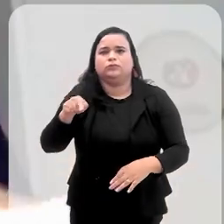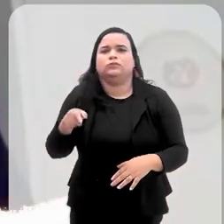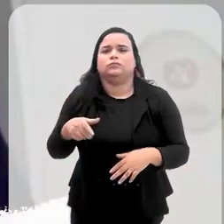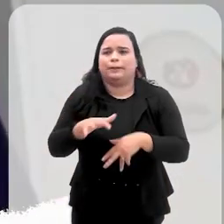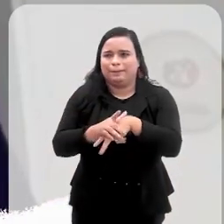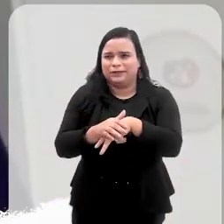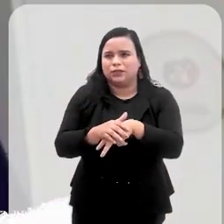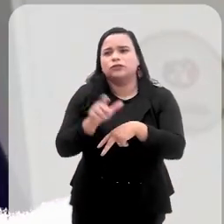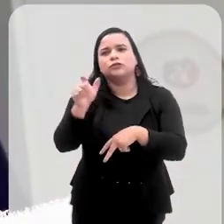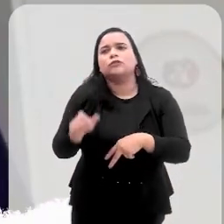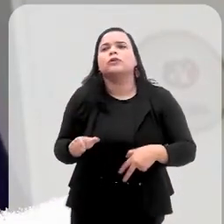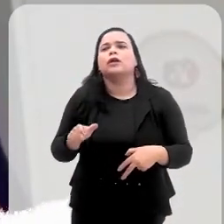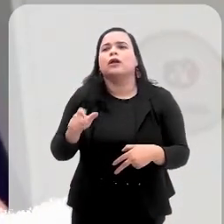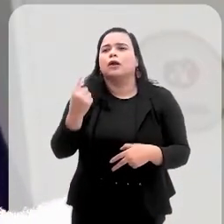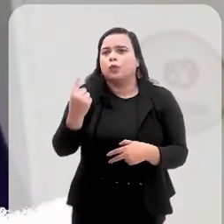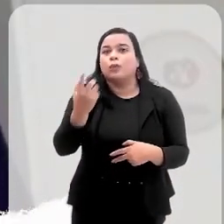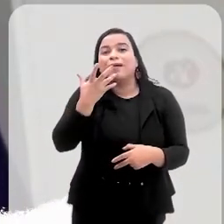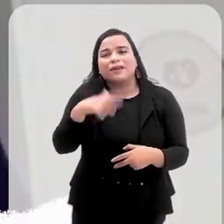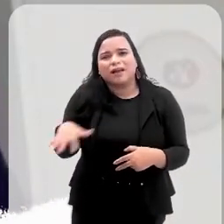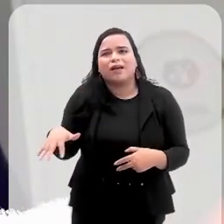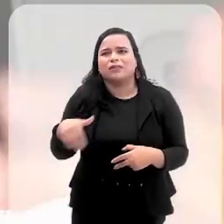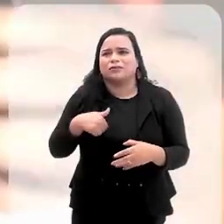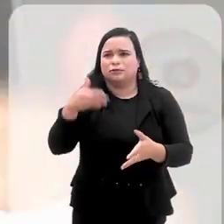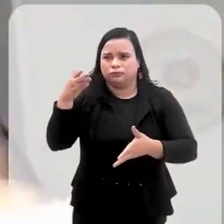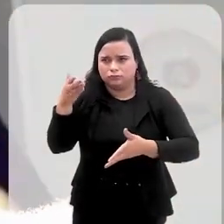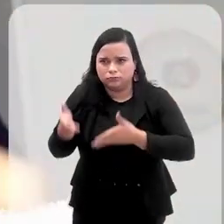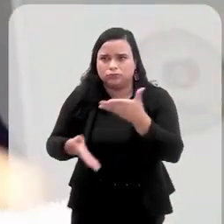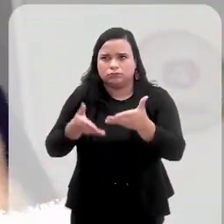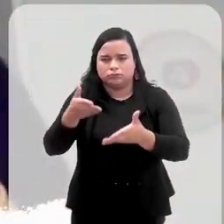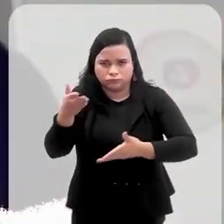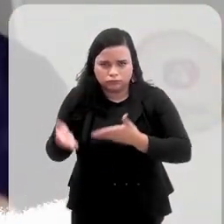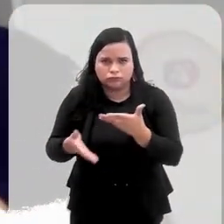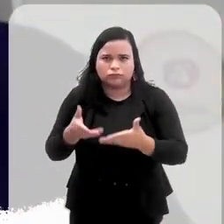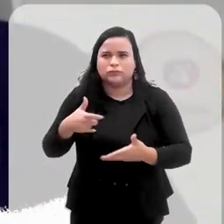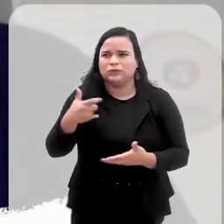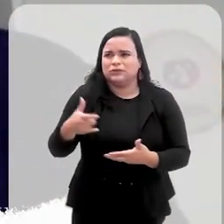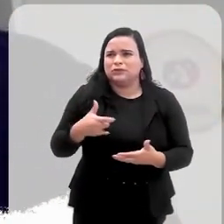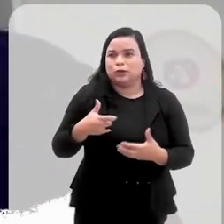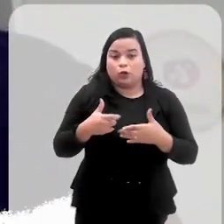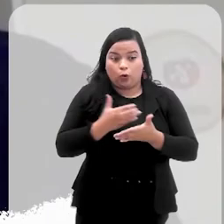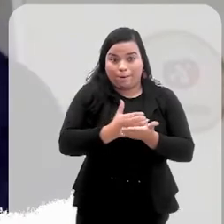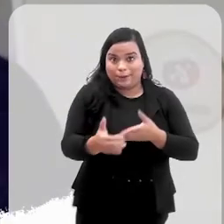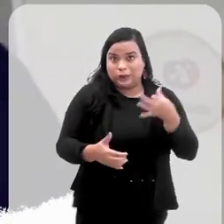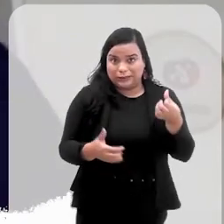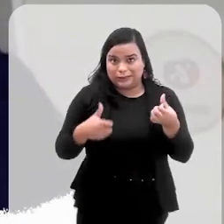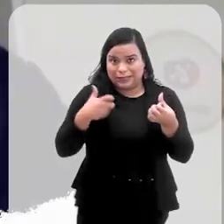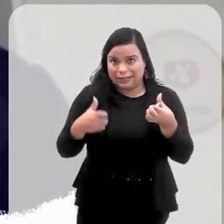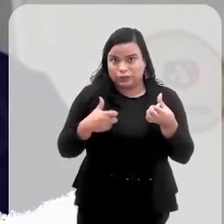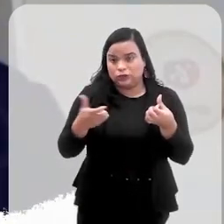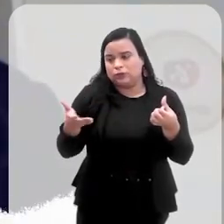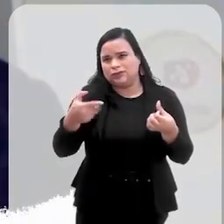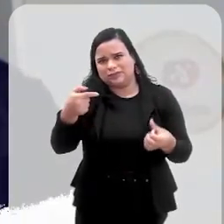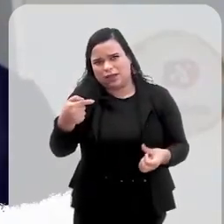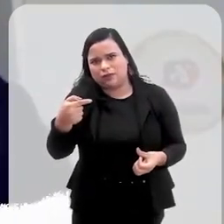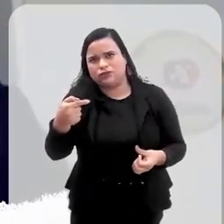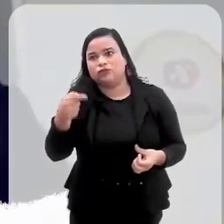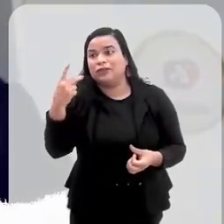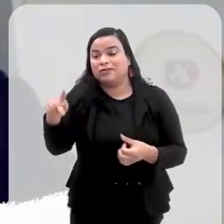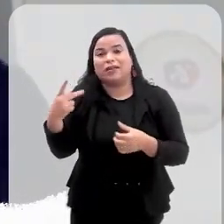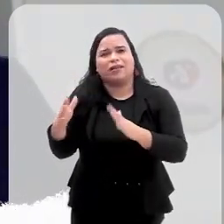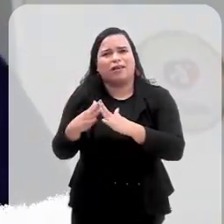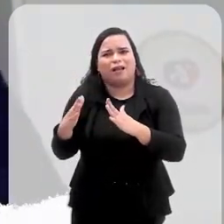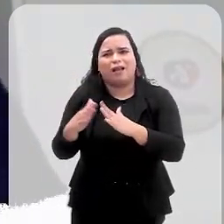começou com 6 anos, está com 7 anos, na residência, fazendo o uso do iPad